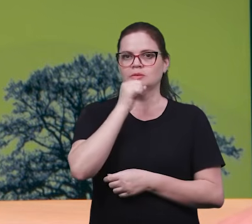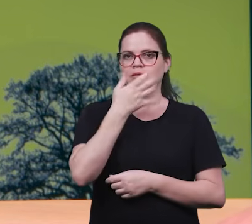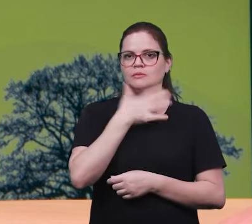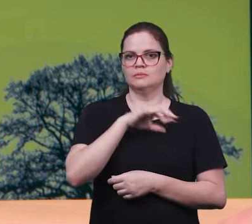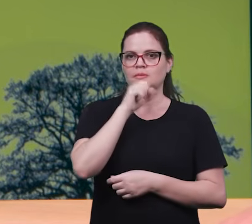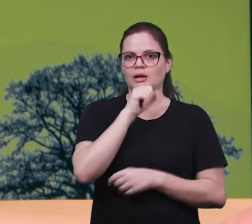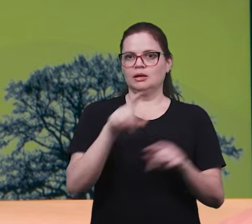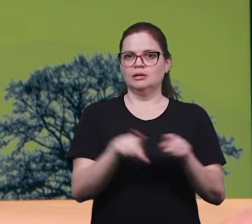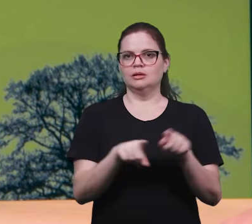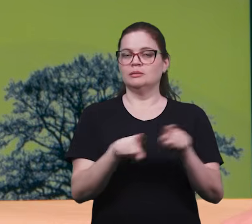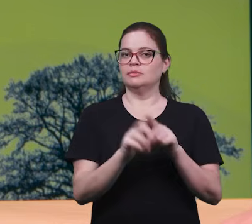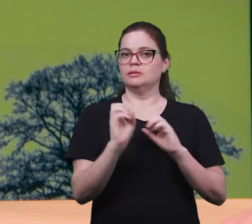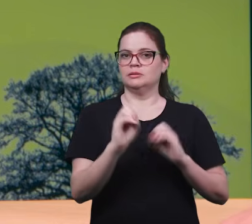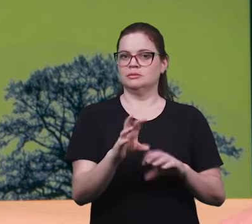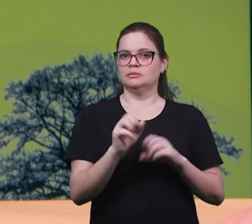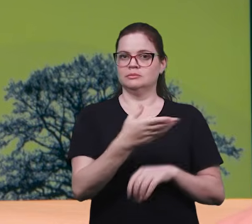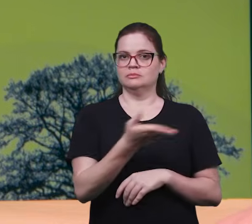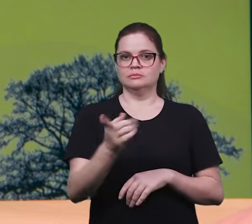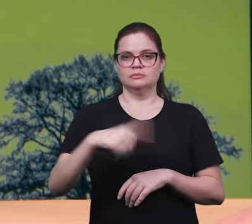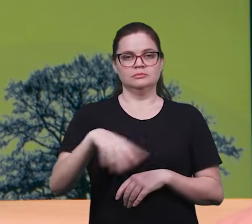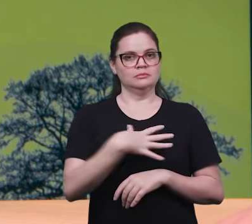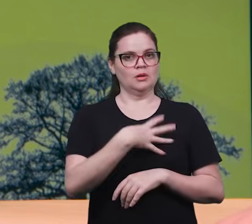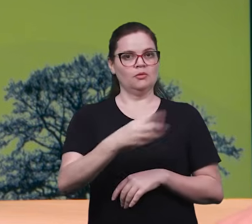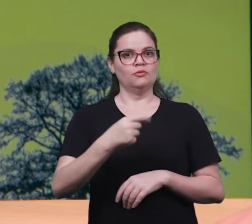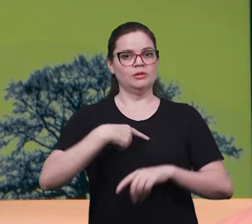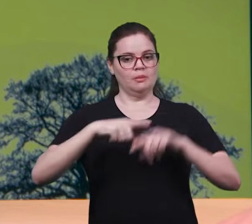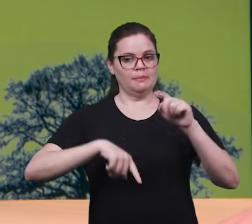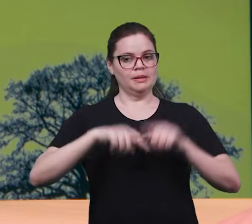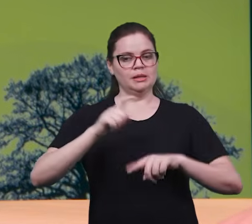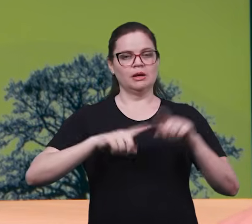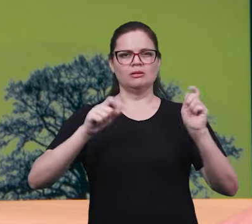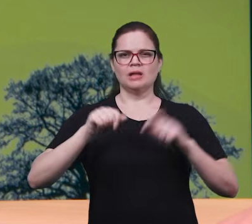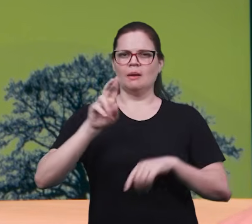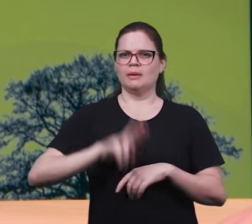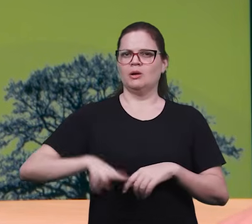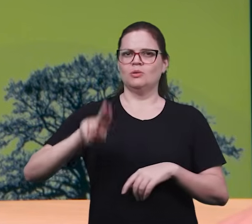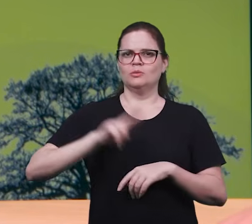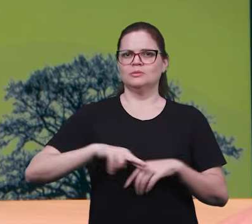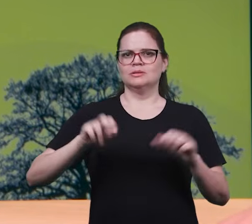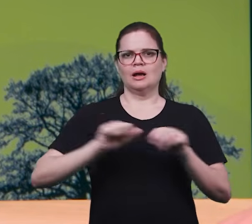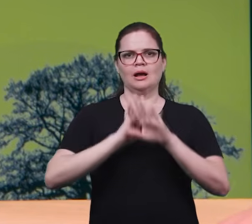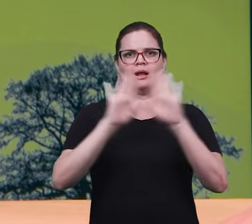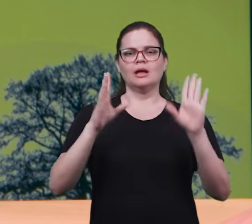mãe, ensinar para o filho que esse é um recurso que ele deve utilizar, mas que ele